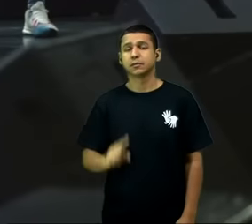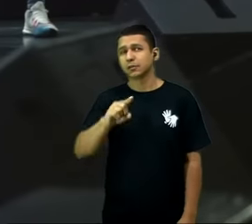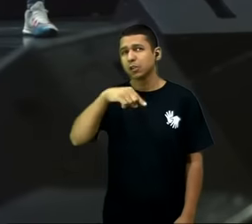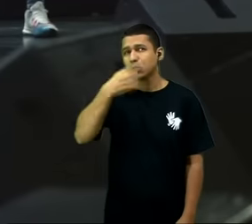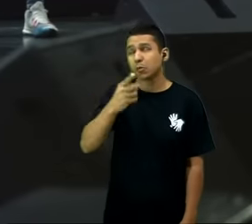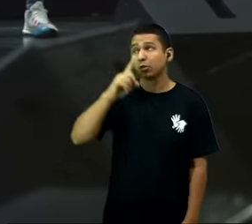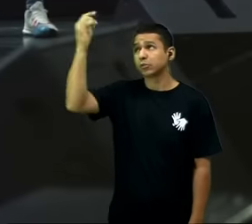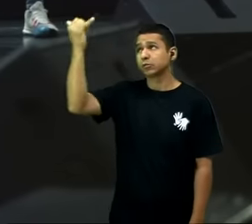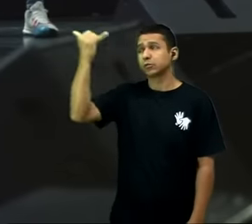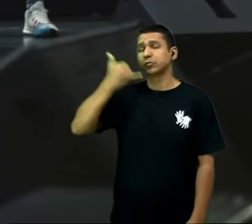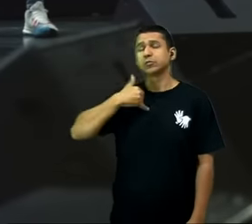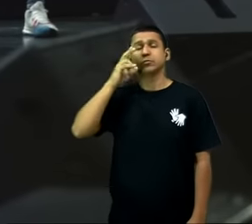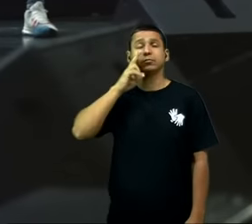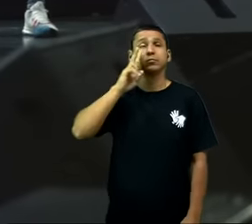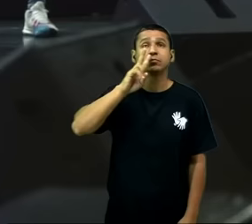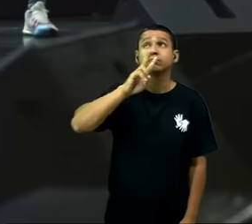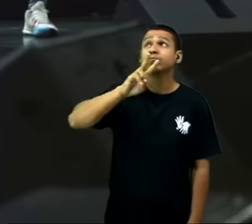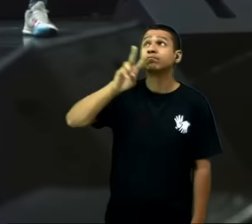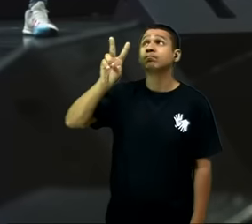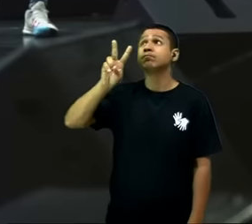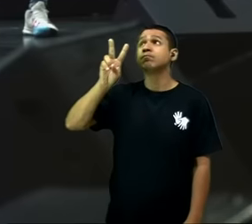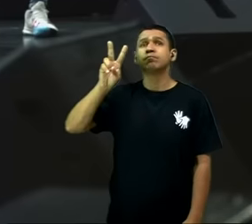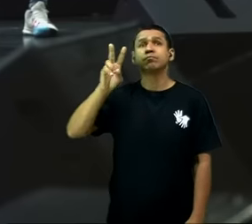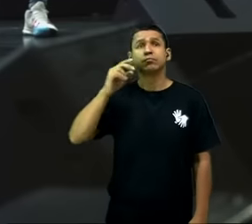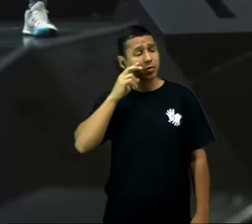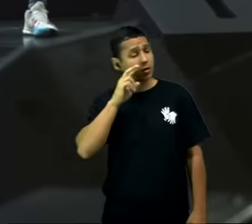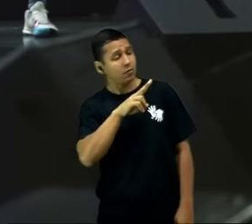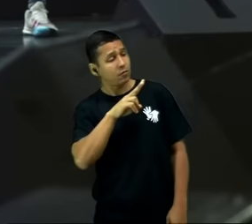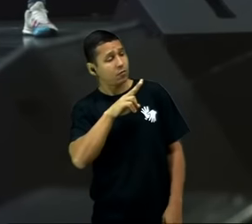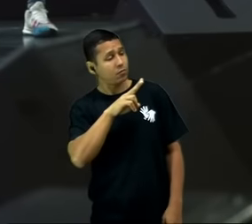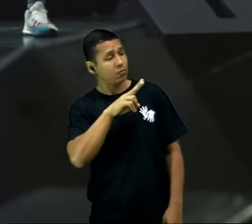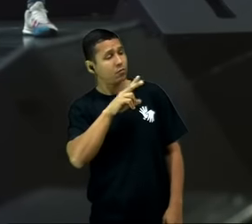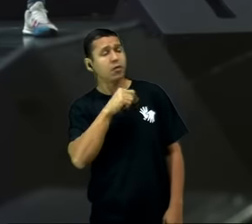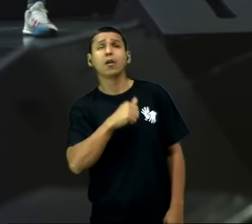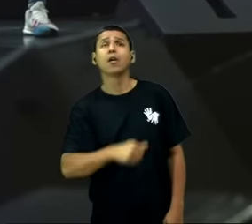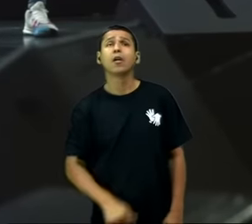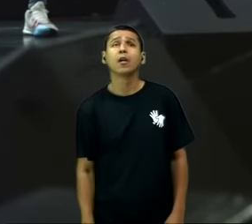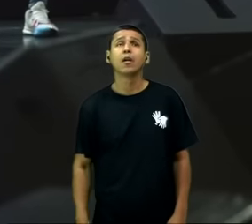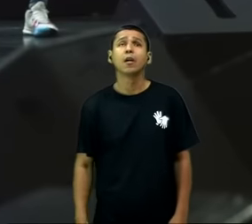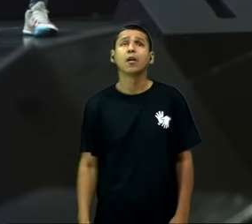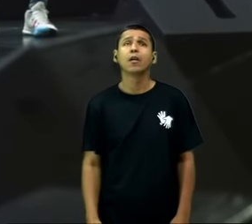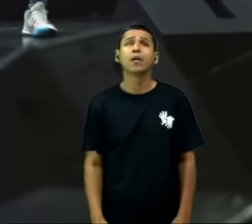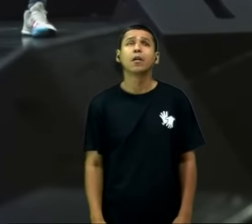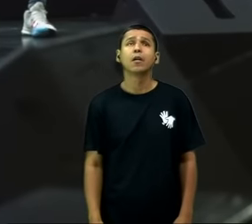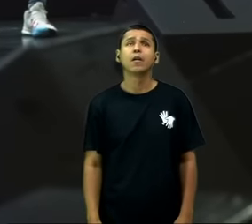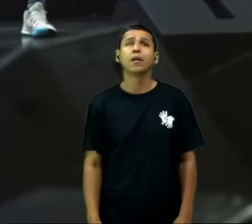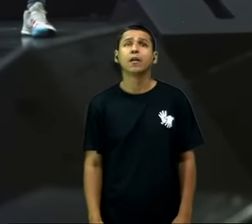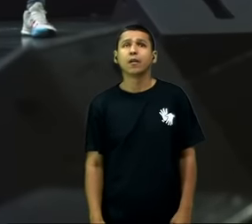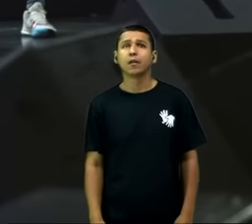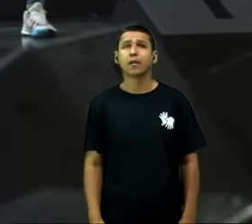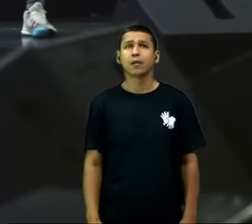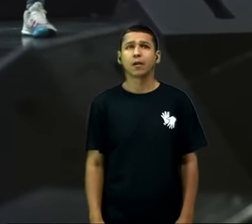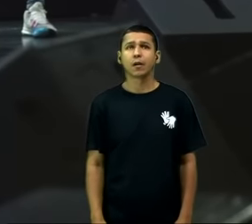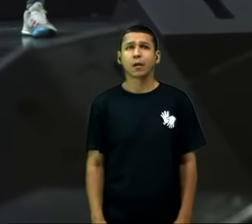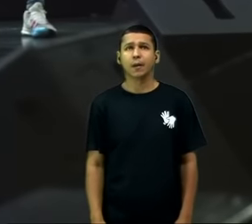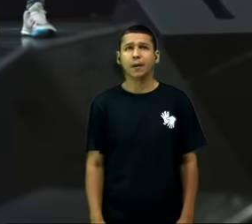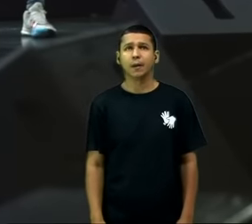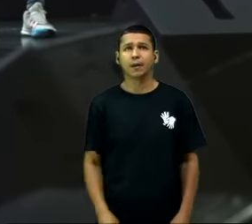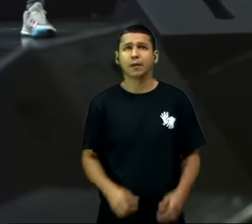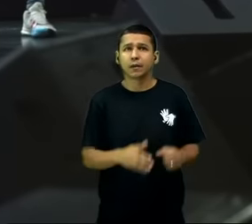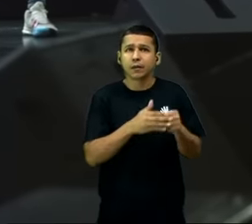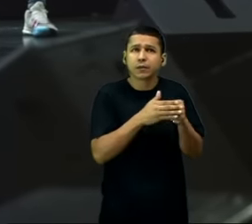Deus disse isso para Abraão, Abraão ergueu os olhos e viu. Viu o quê? Viu que estava escondido.